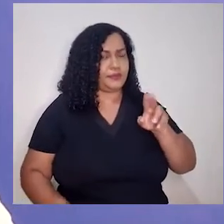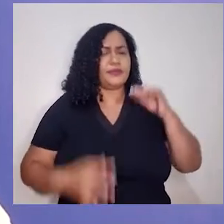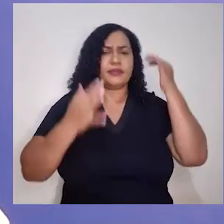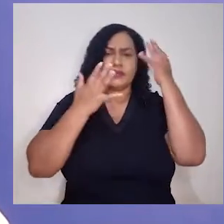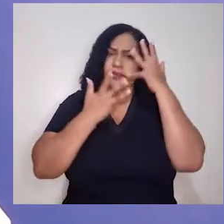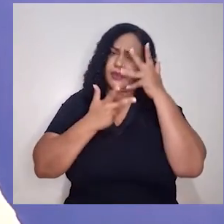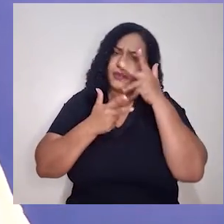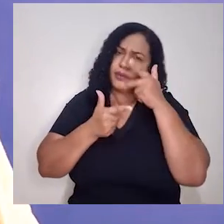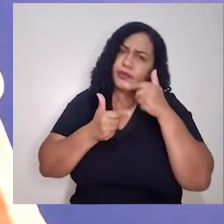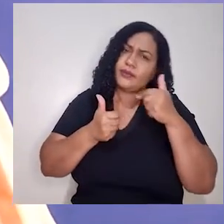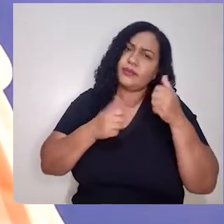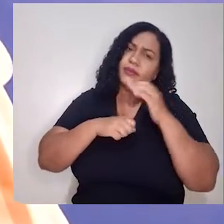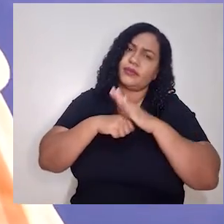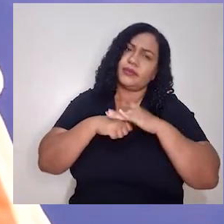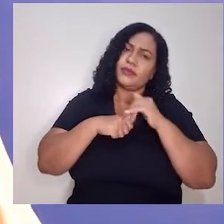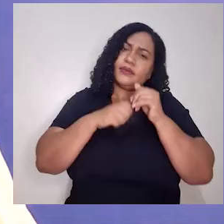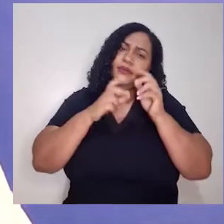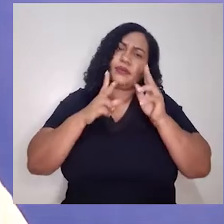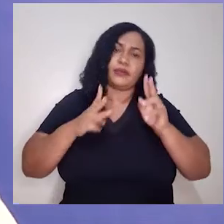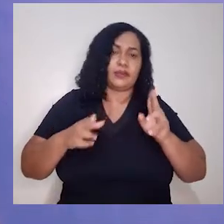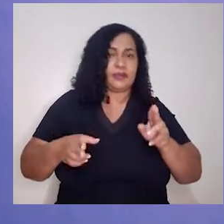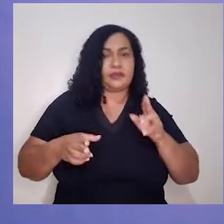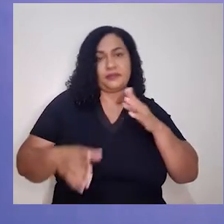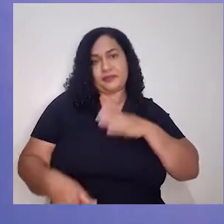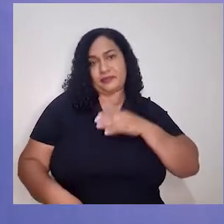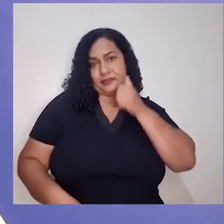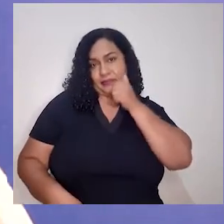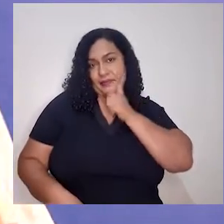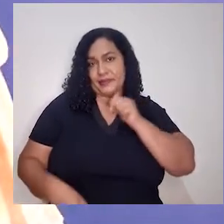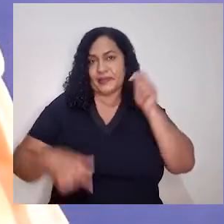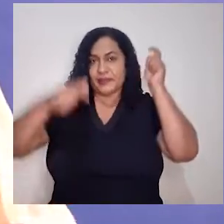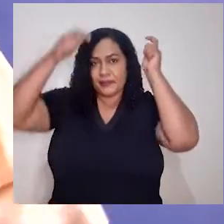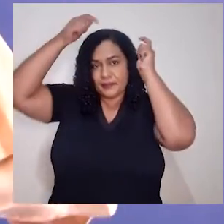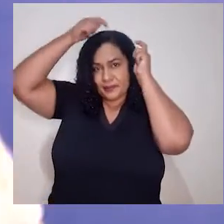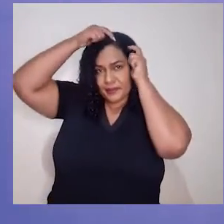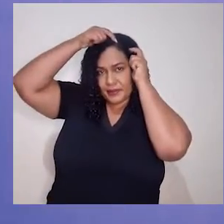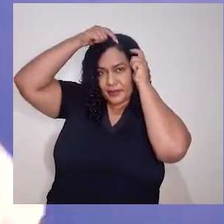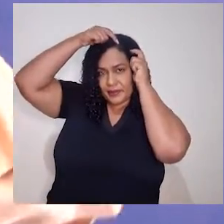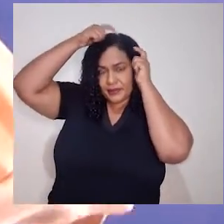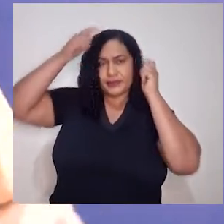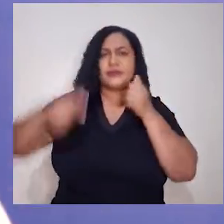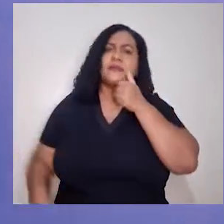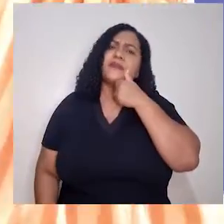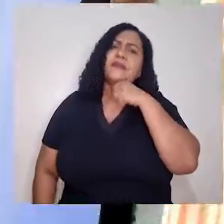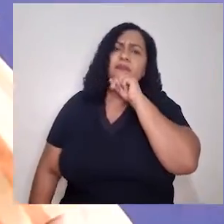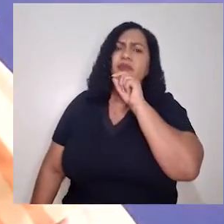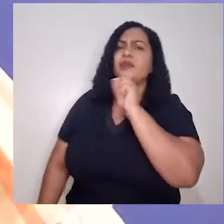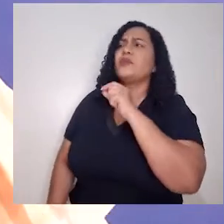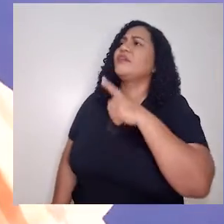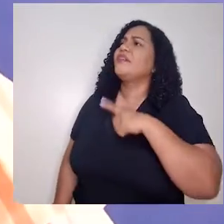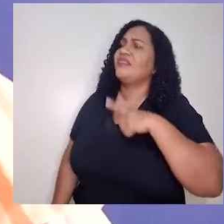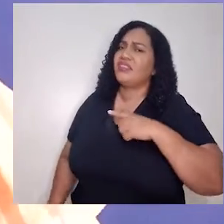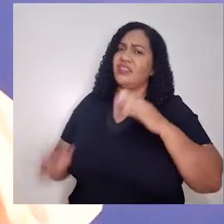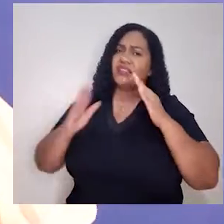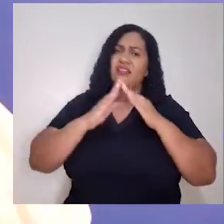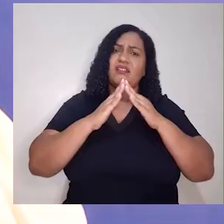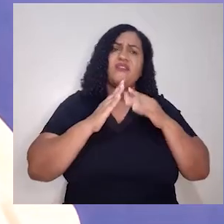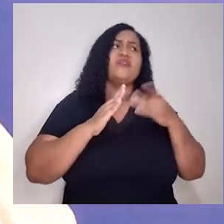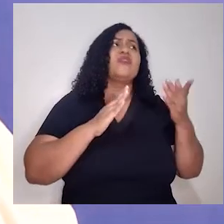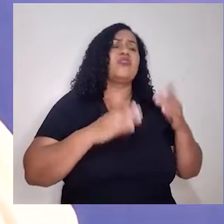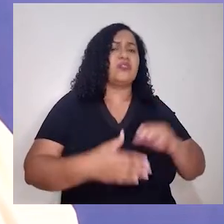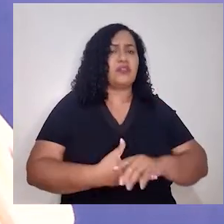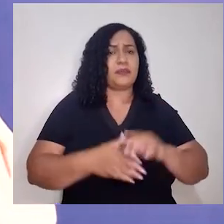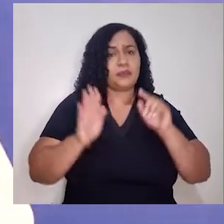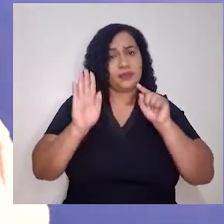dia viria e seria bonito e delicado como a minha princesinha. Mãe, o que tem